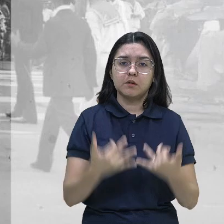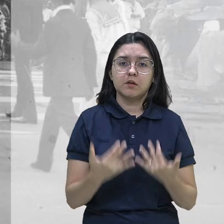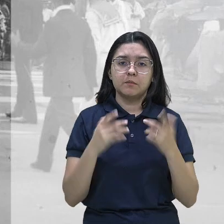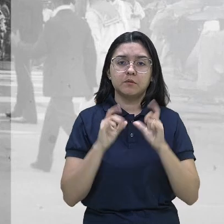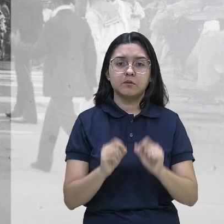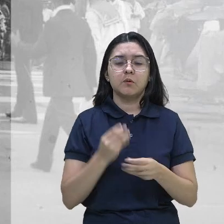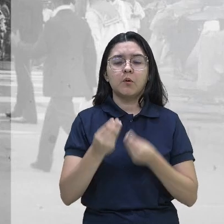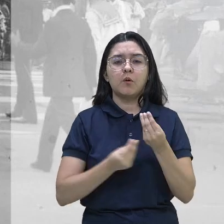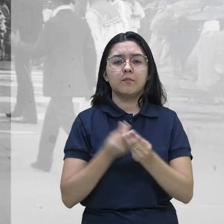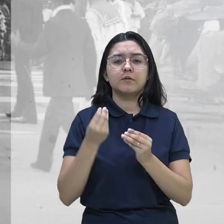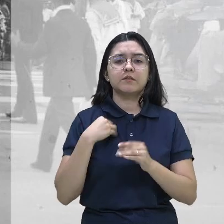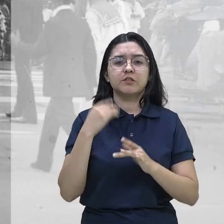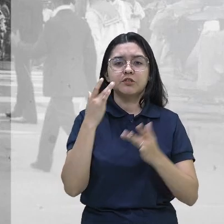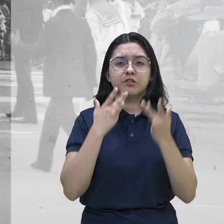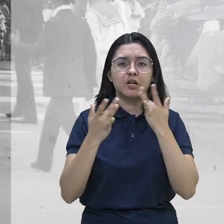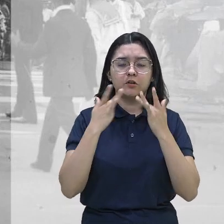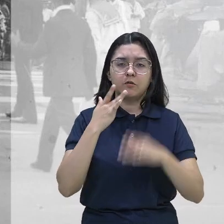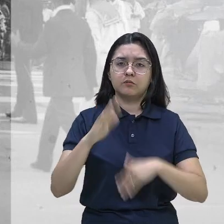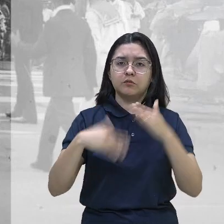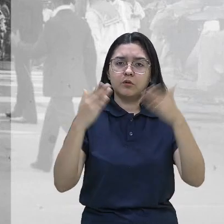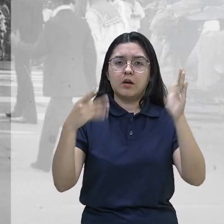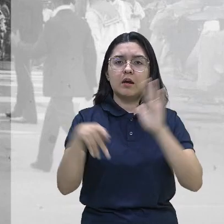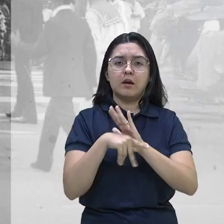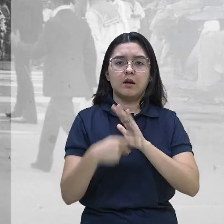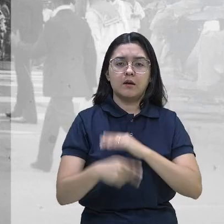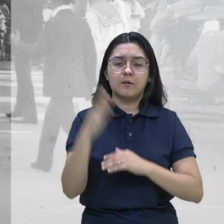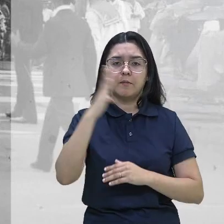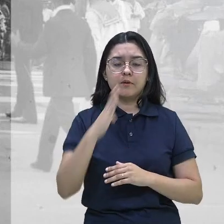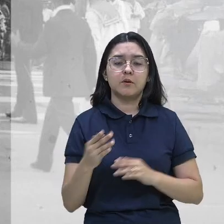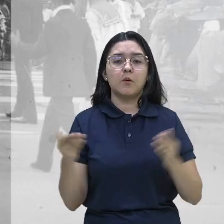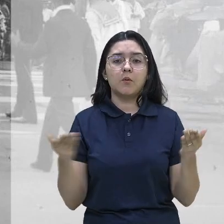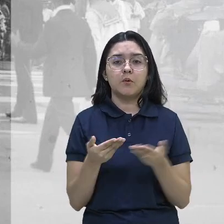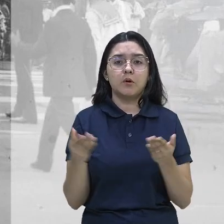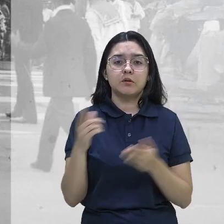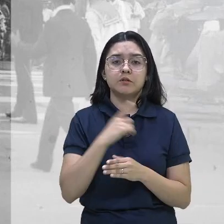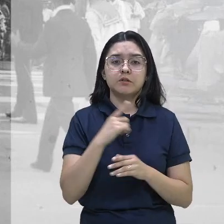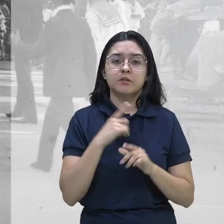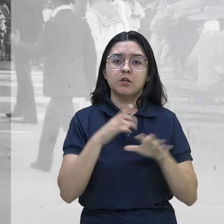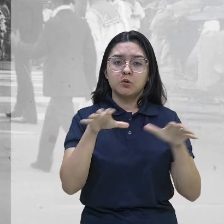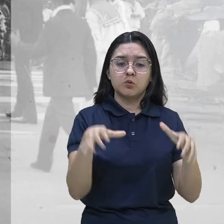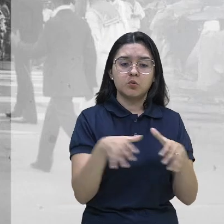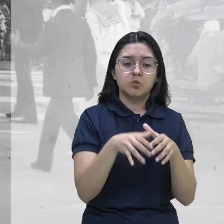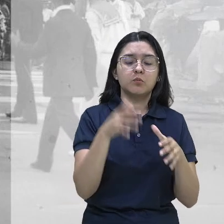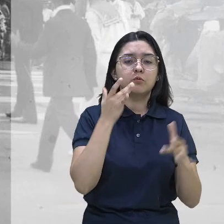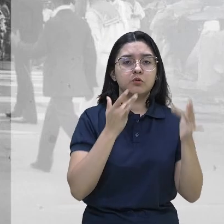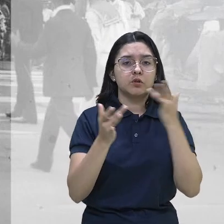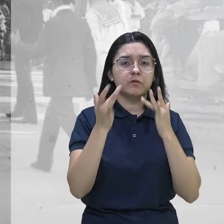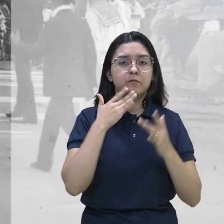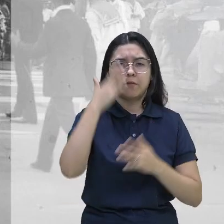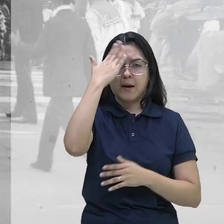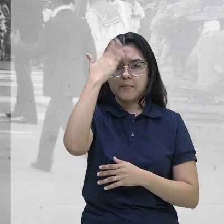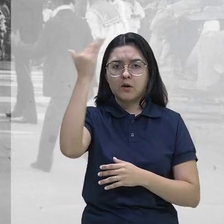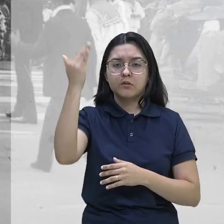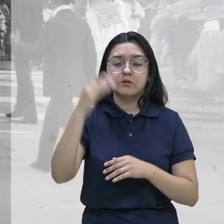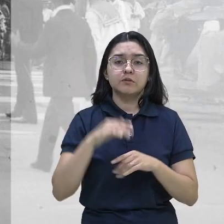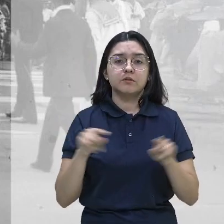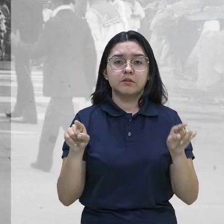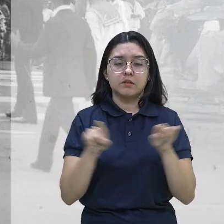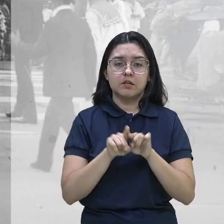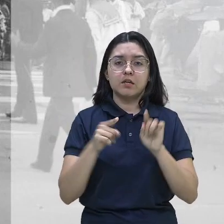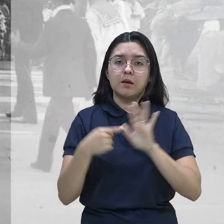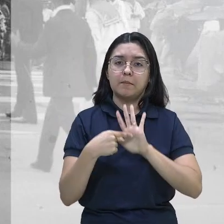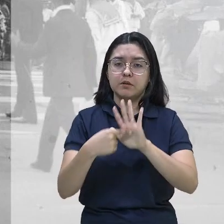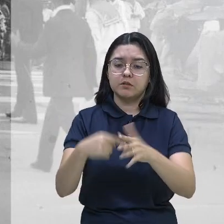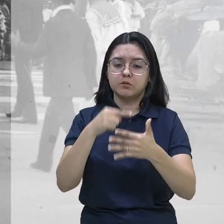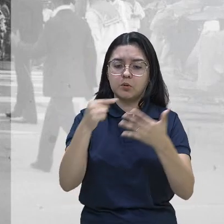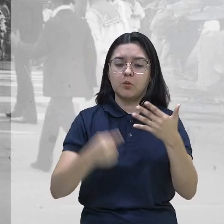teatro evoluiu no Brasil, como hoje nós temos corpos artísticos teatrais, né, que trazem esses elementos da